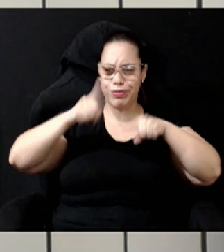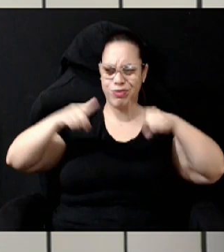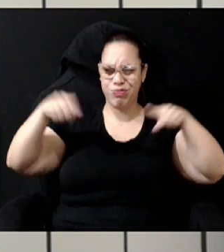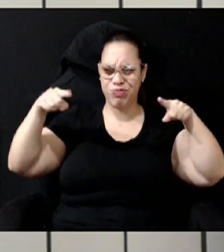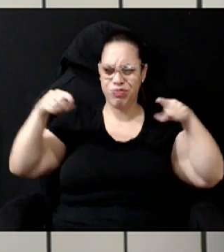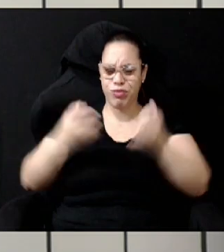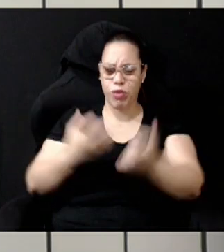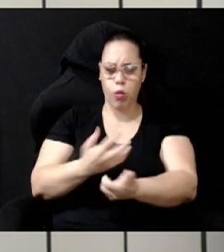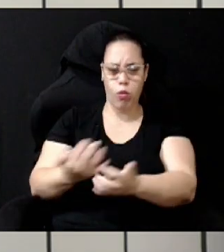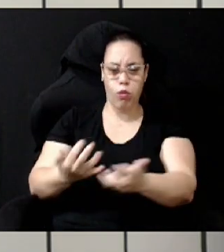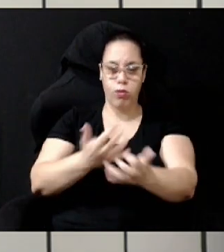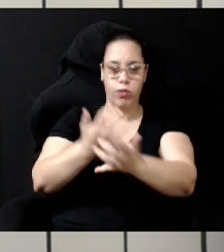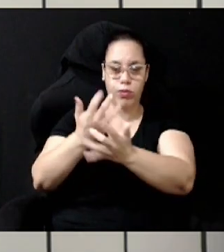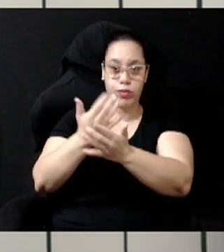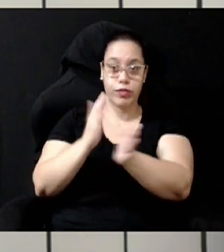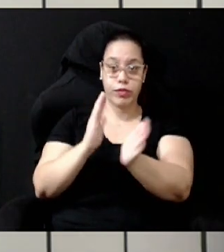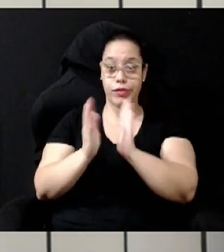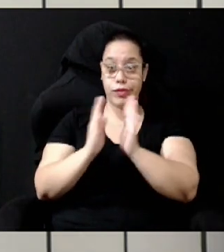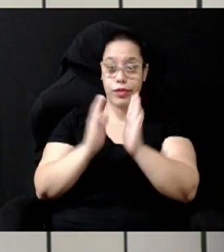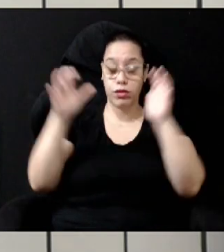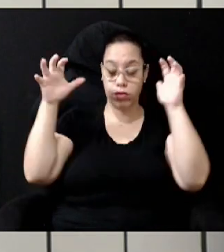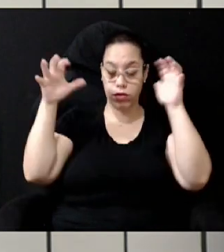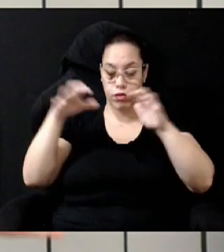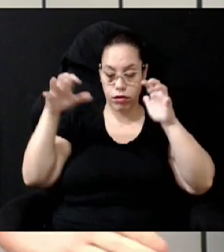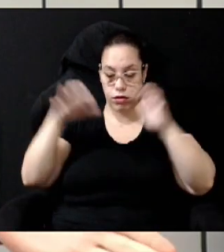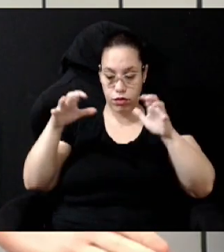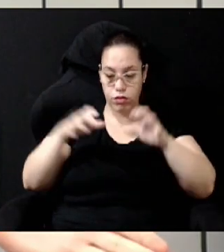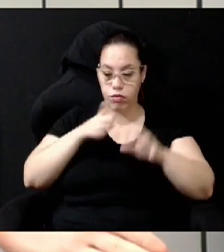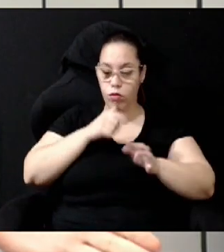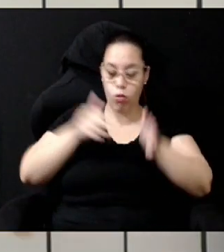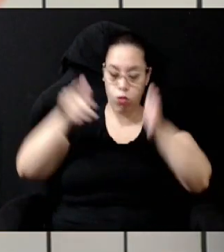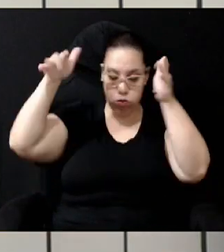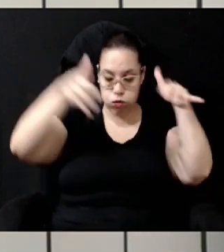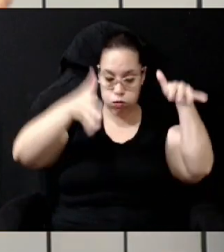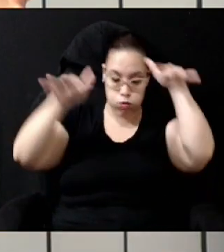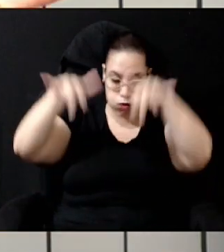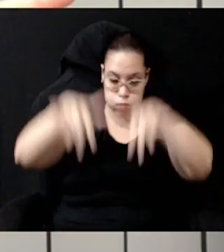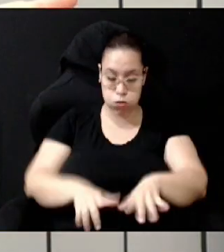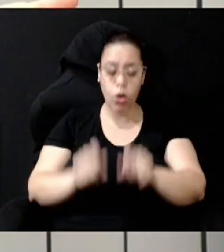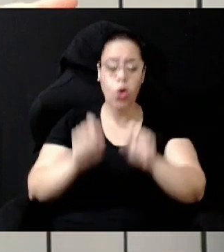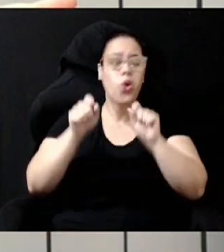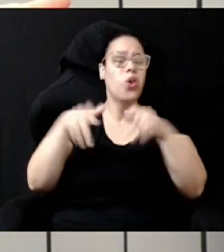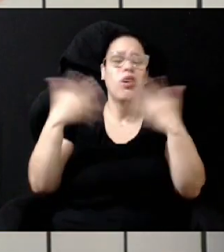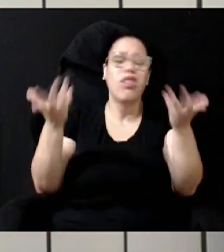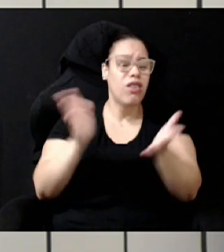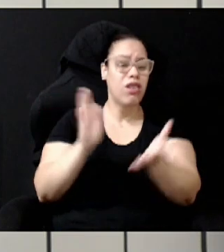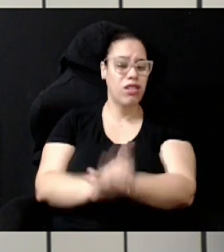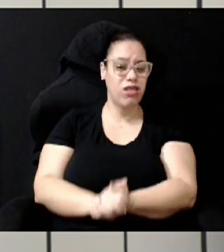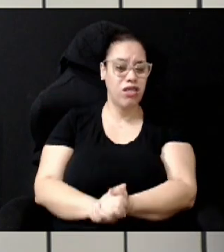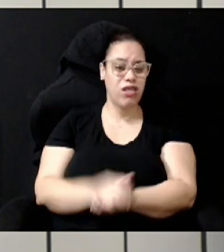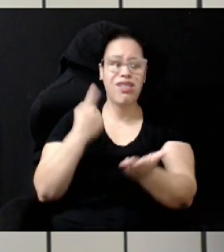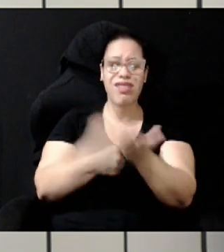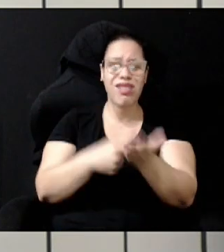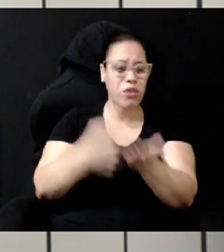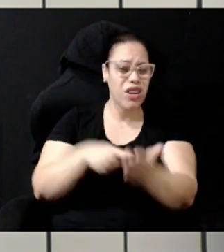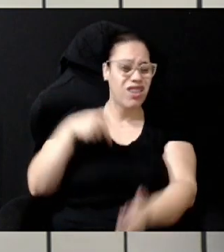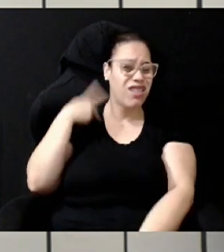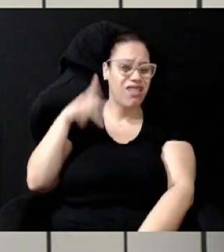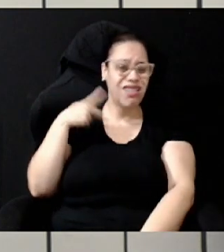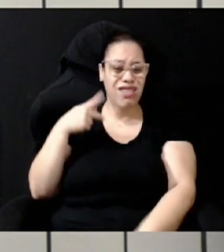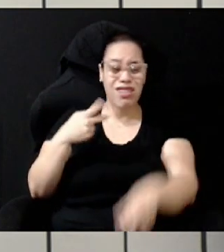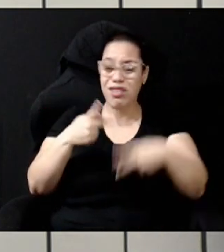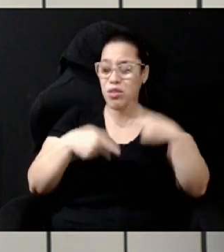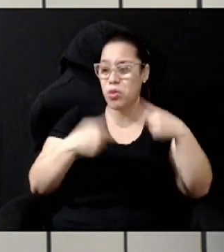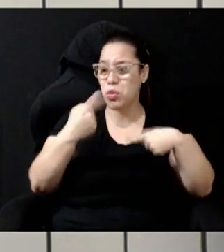Em períodos de chuvas, temos inundações. O que fazer? É obrigação dos políticos? Das empresas?